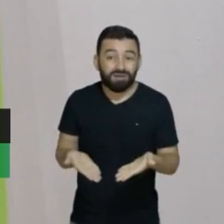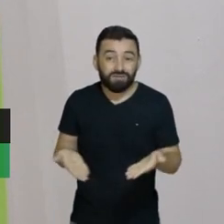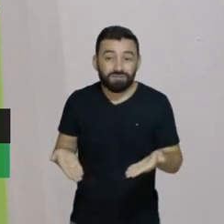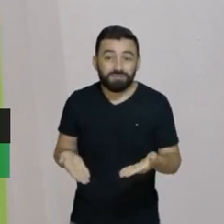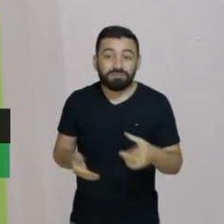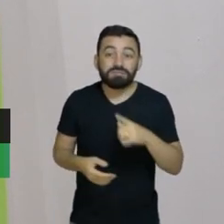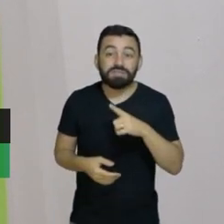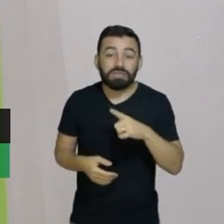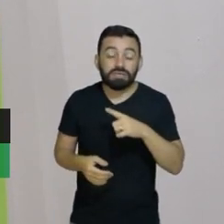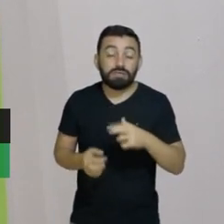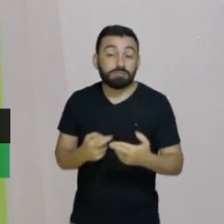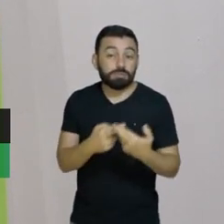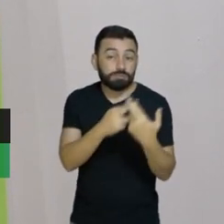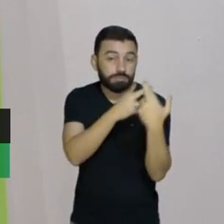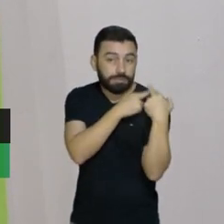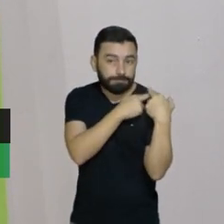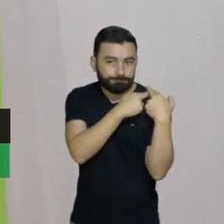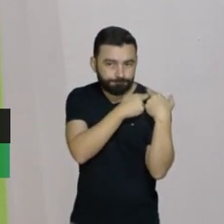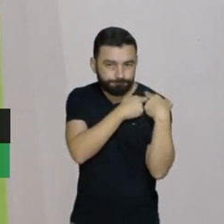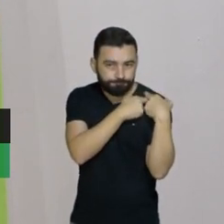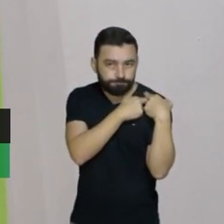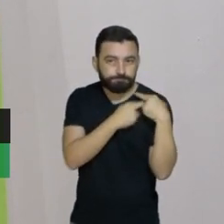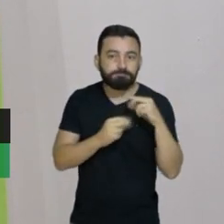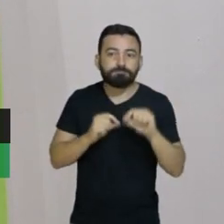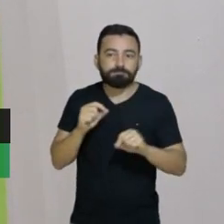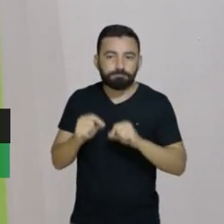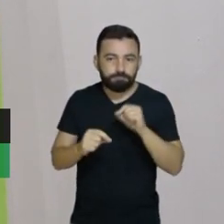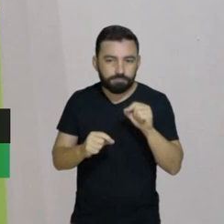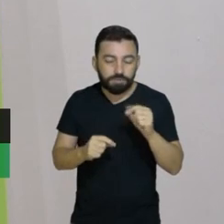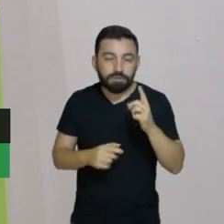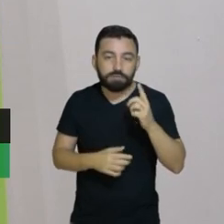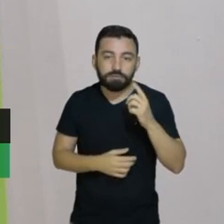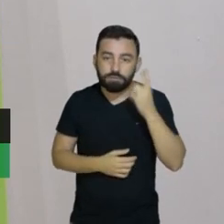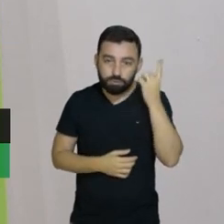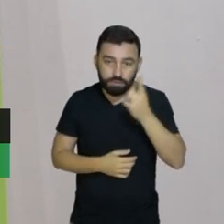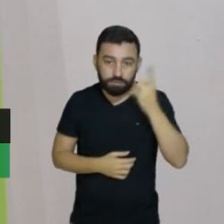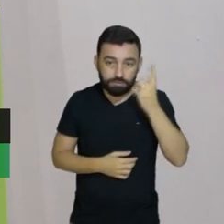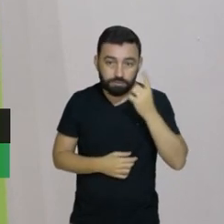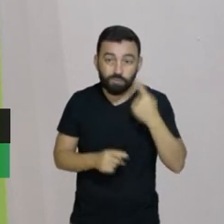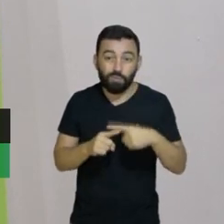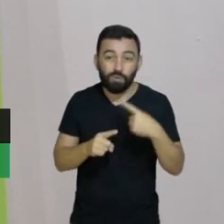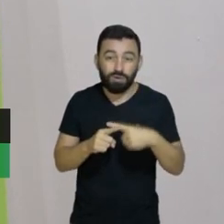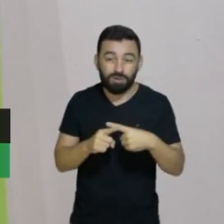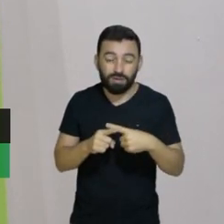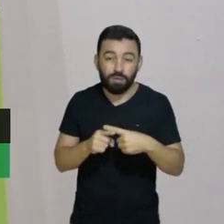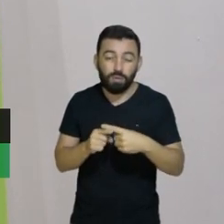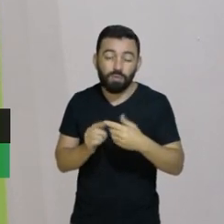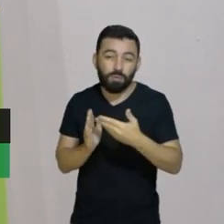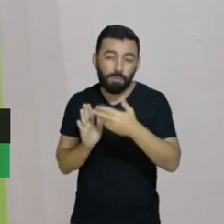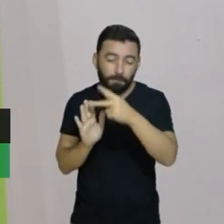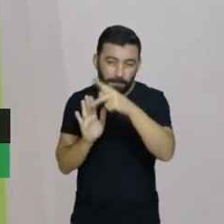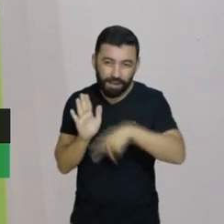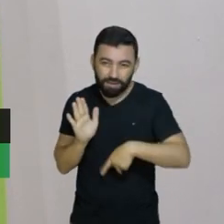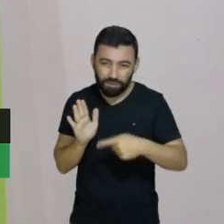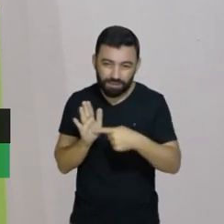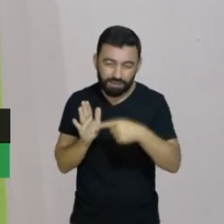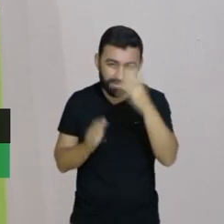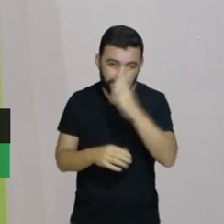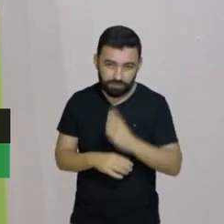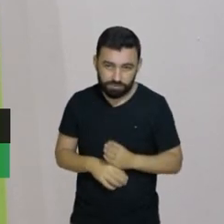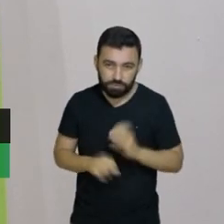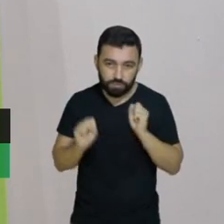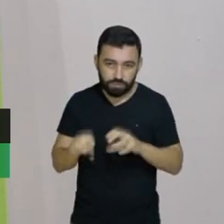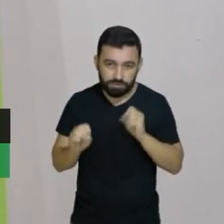essa responsabilidade de como parlamentares aqui no Estado, porque o Plano Nacional de Educação vem logo para o Estado, assim que foi aprovado no